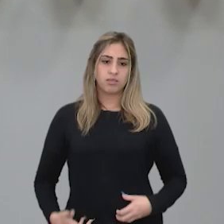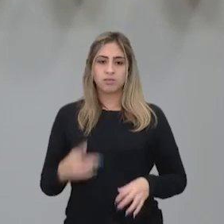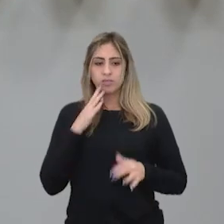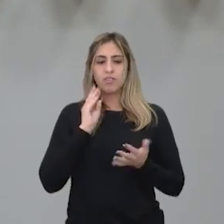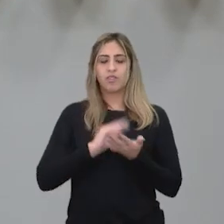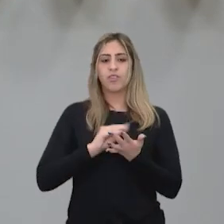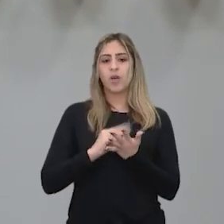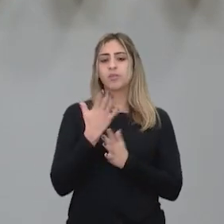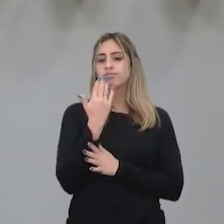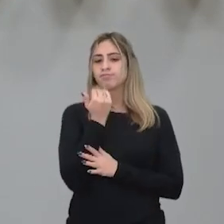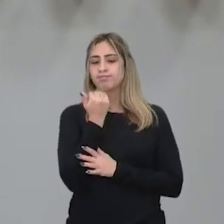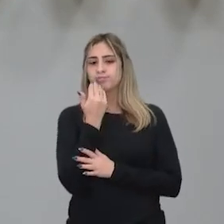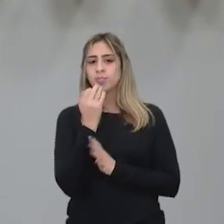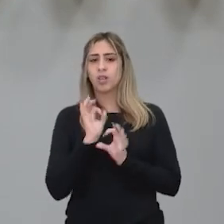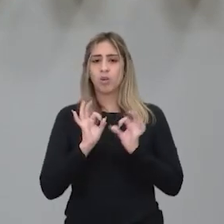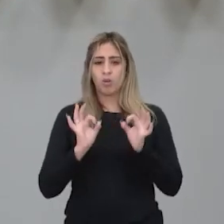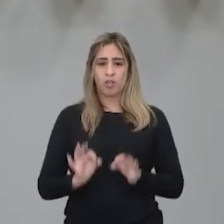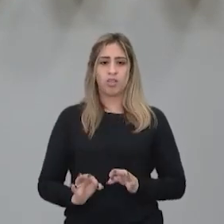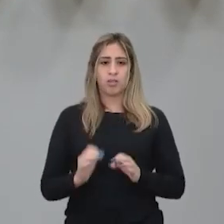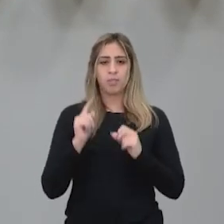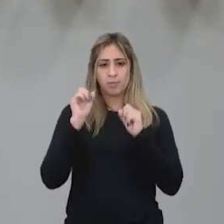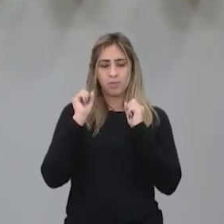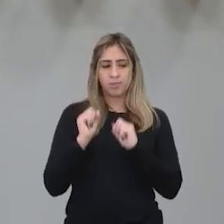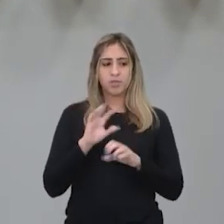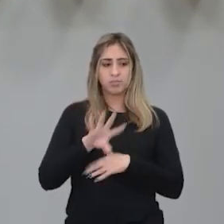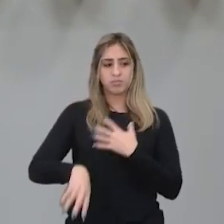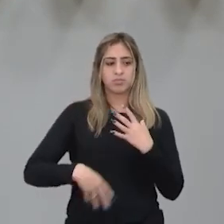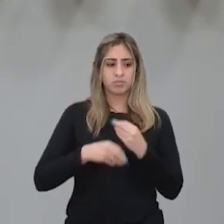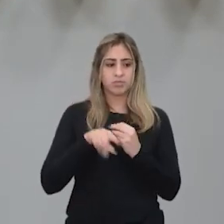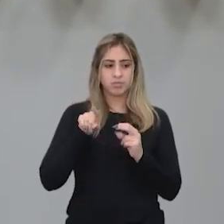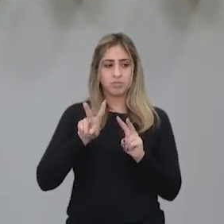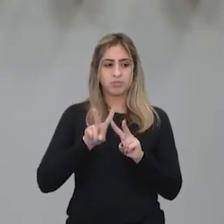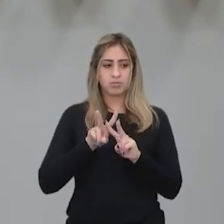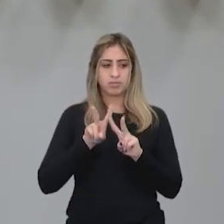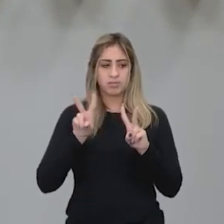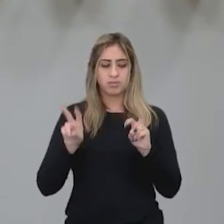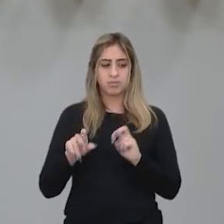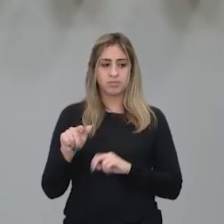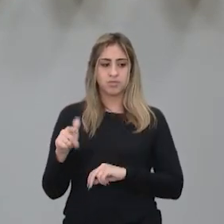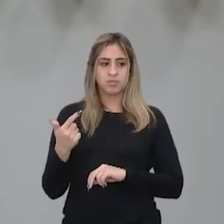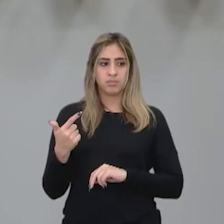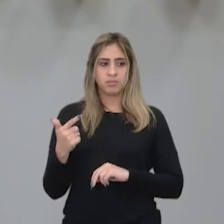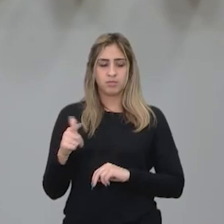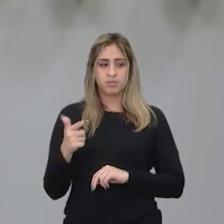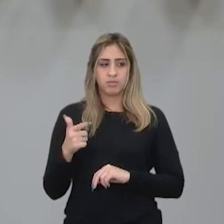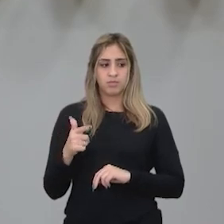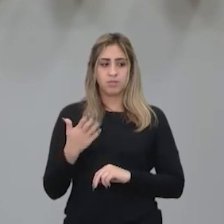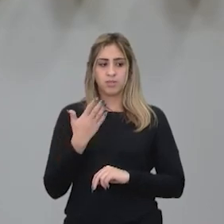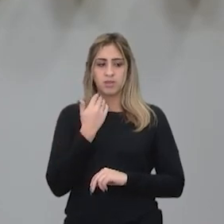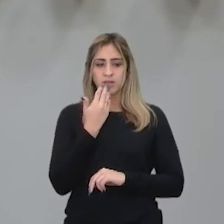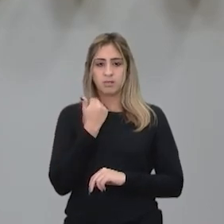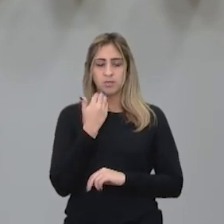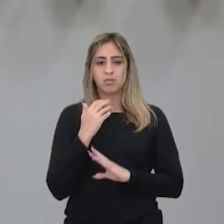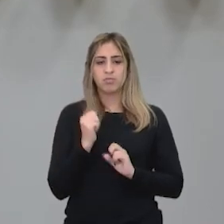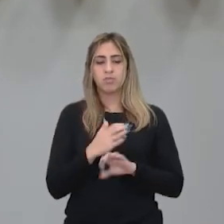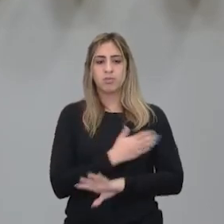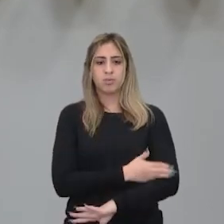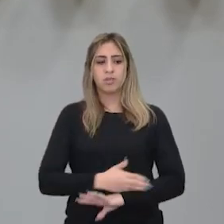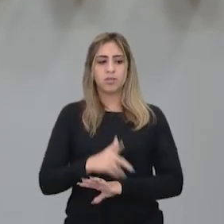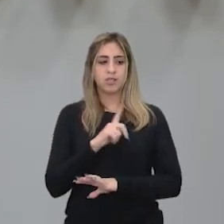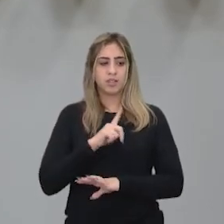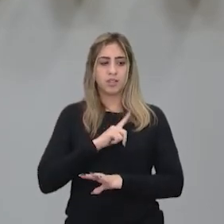falta de alimentação correta também pode acarretar nessa questão de não tenho alimentação, começo a